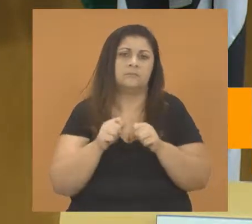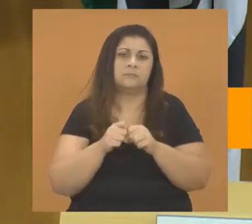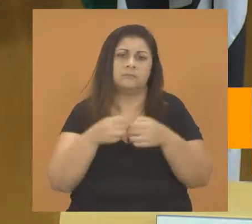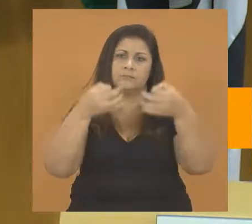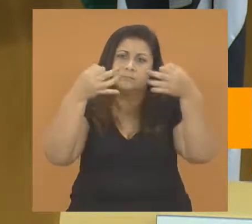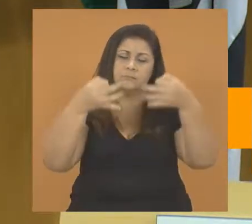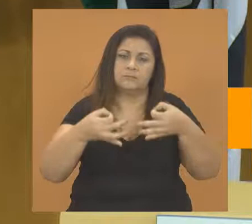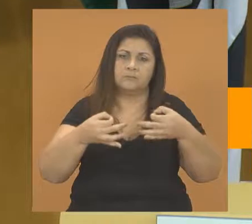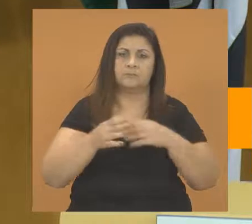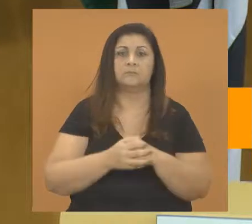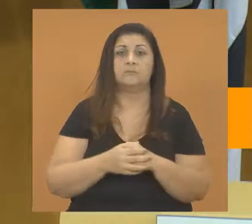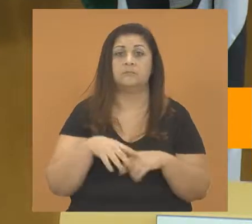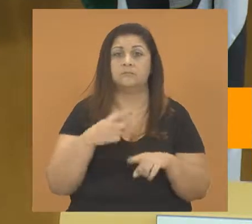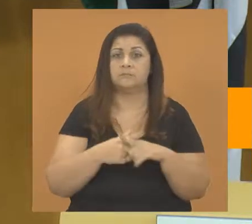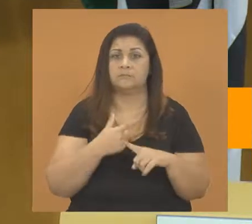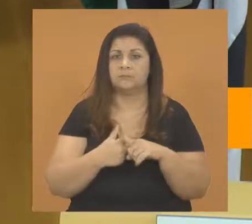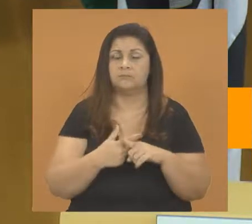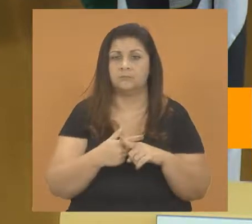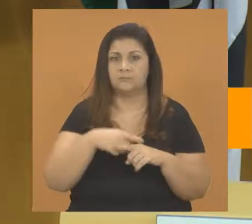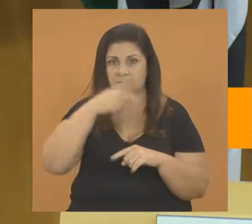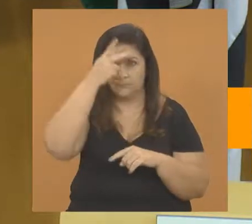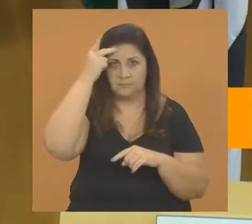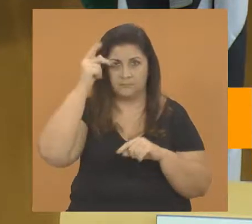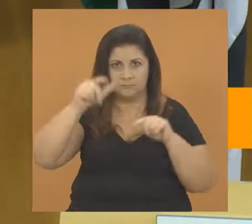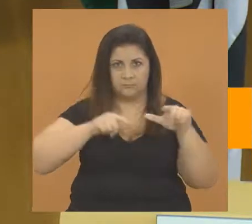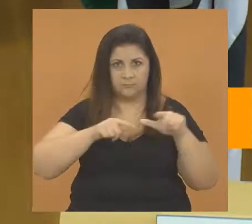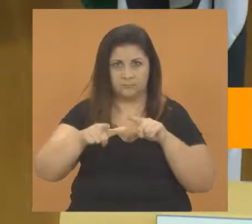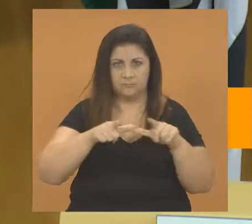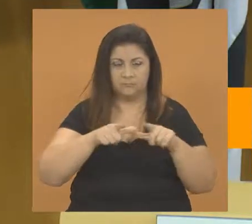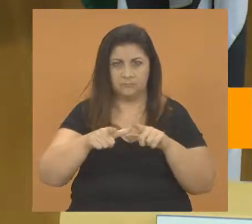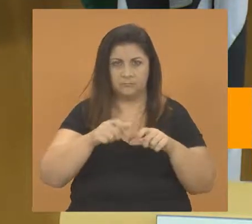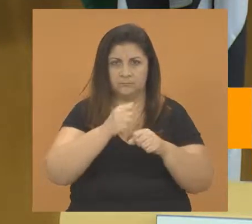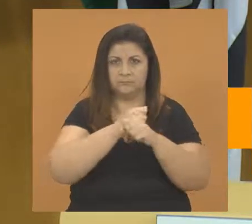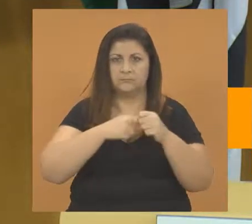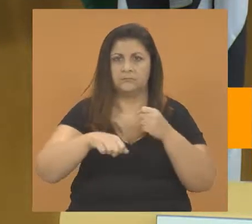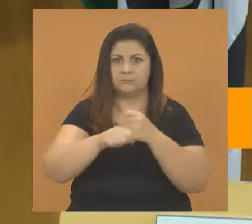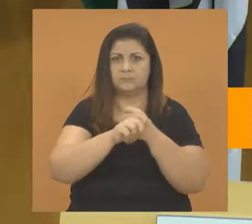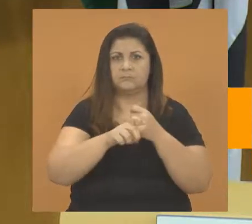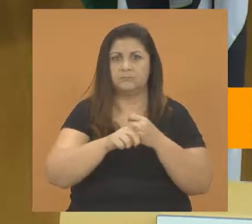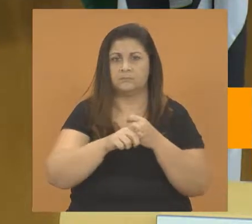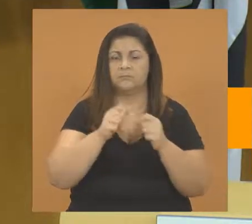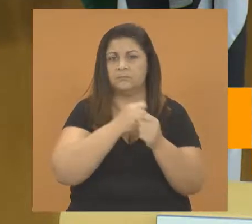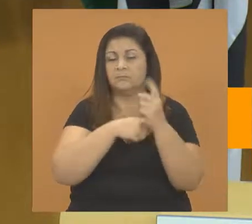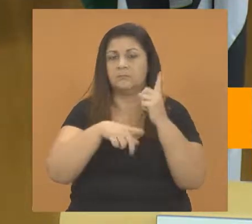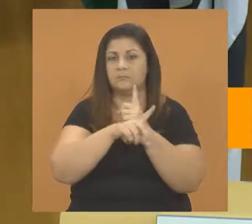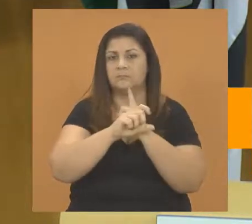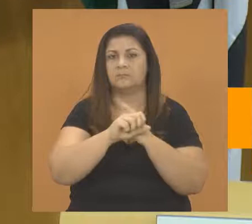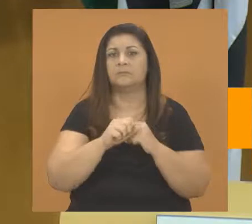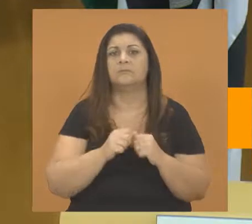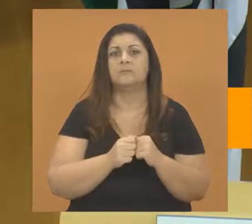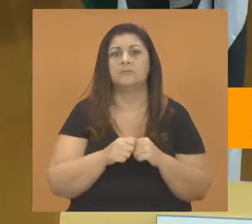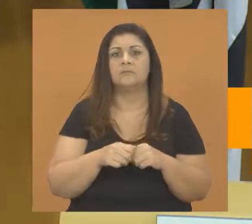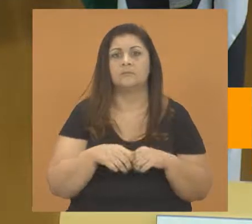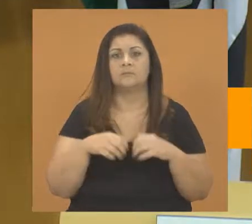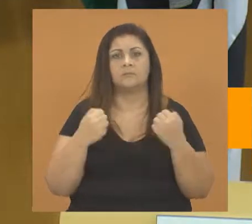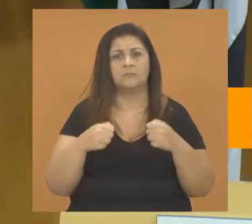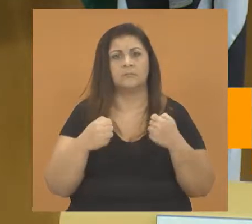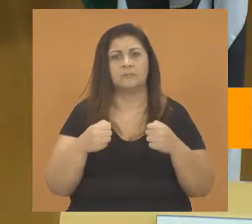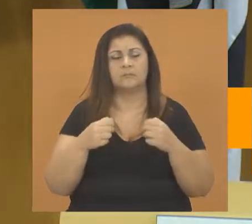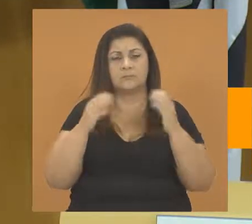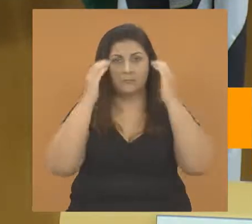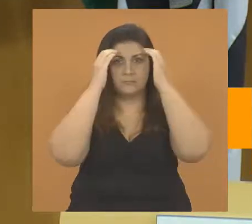que os cargos de provimento em comissão da administração direta autárquica e fundacional municipal em sua globalidade